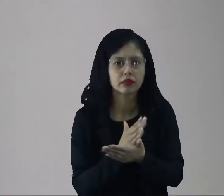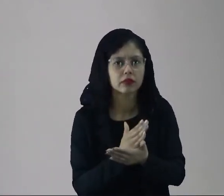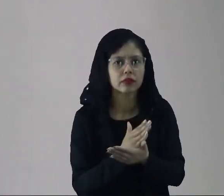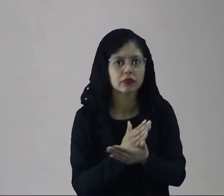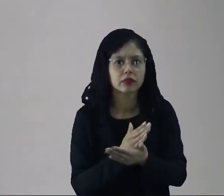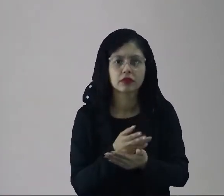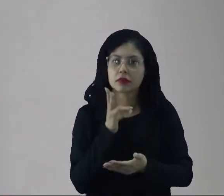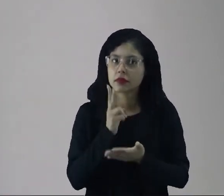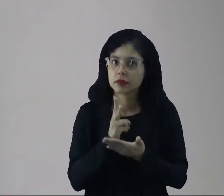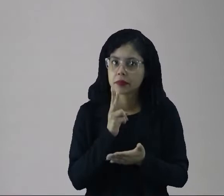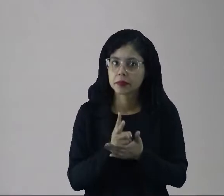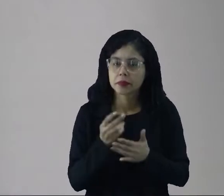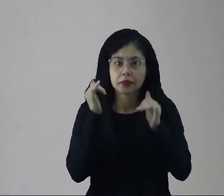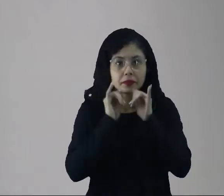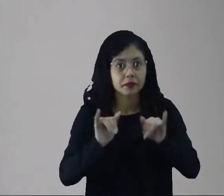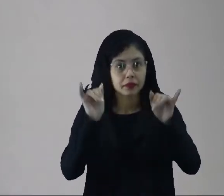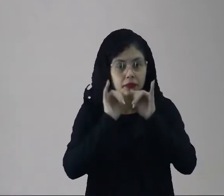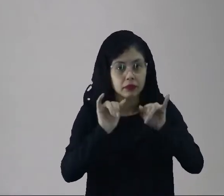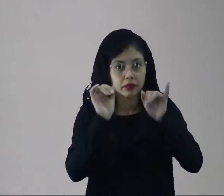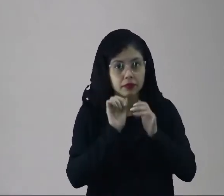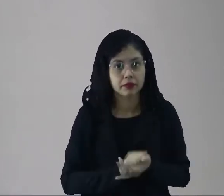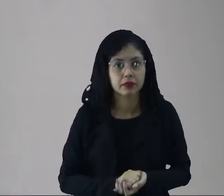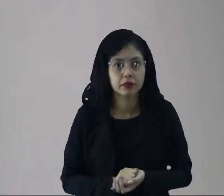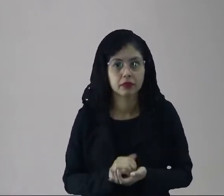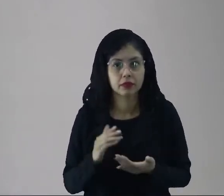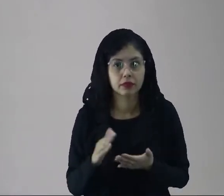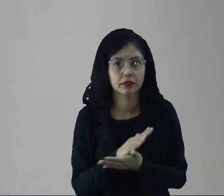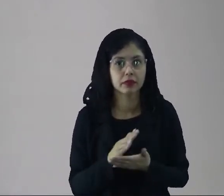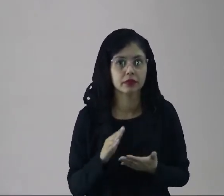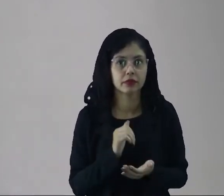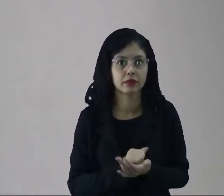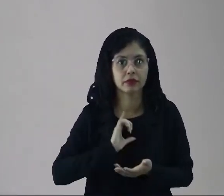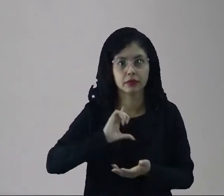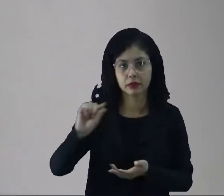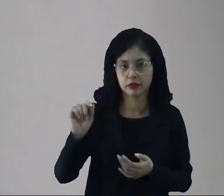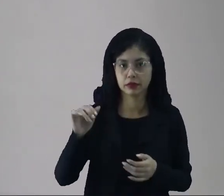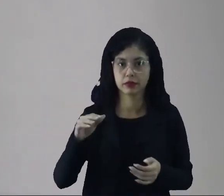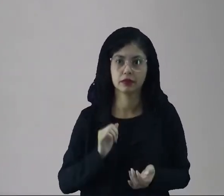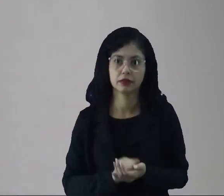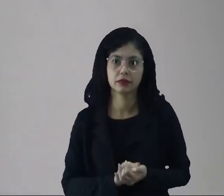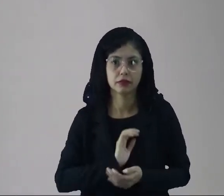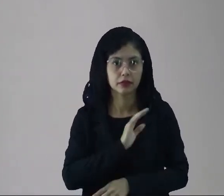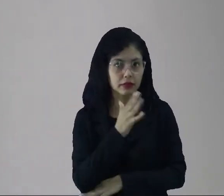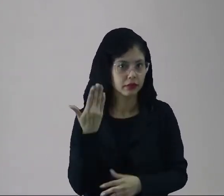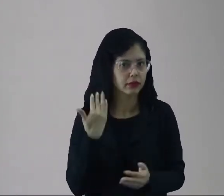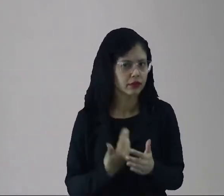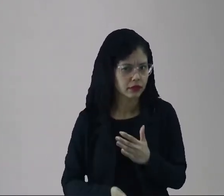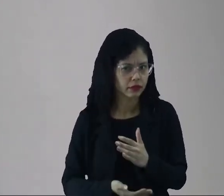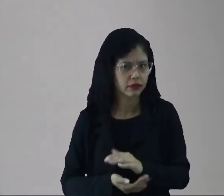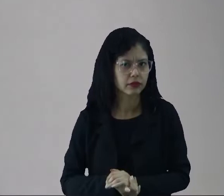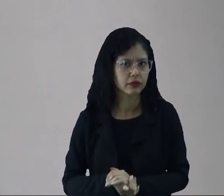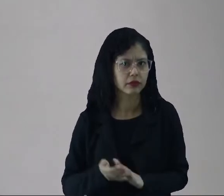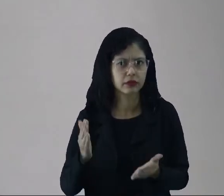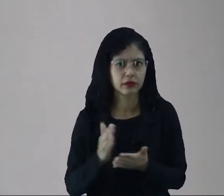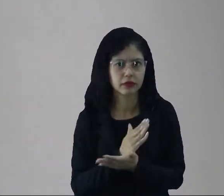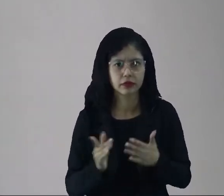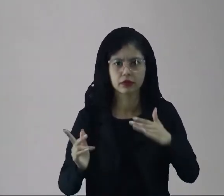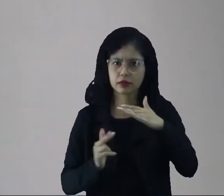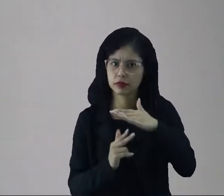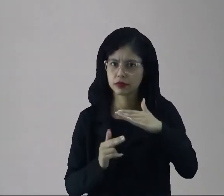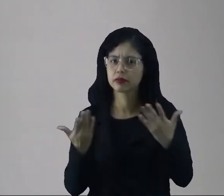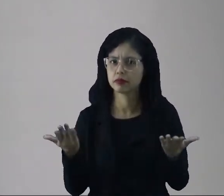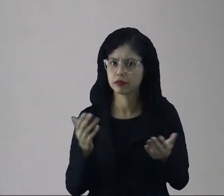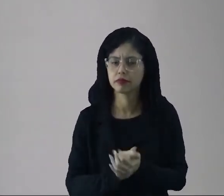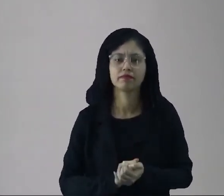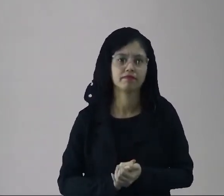já sempre sai nos noticiários que alguém foi passear na floresta e se perdeu? Em algum parque